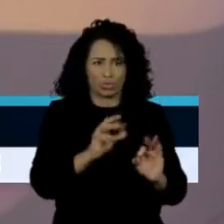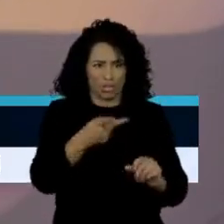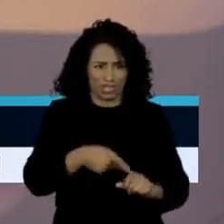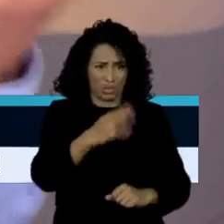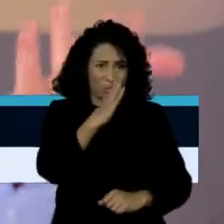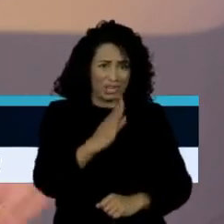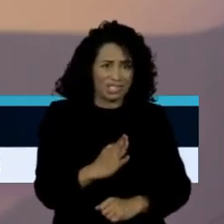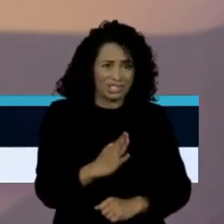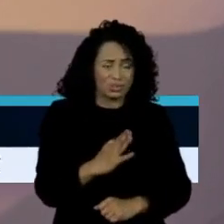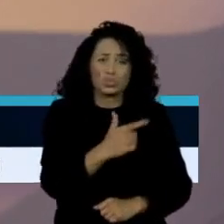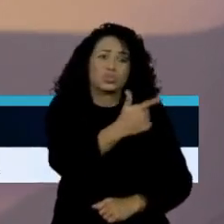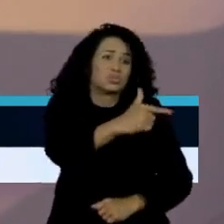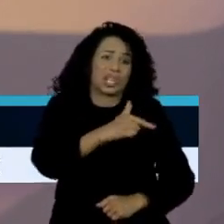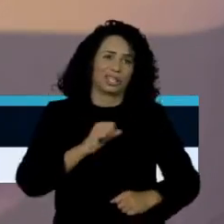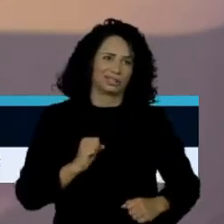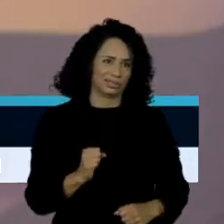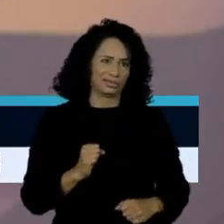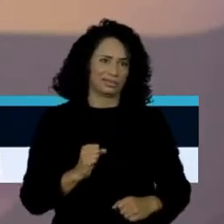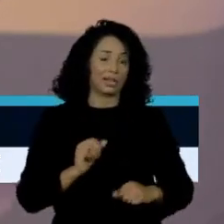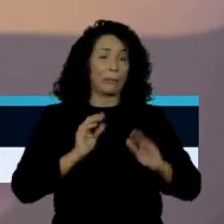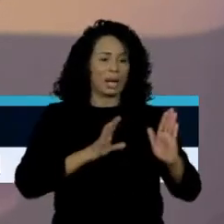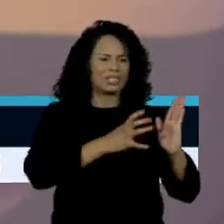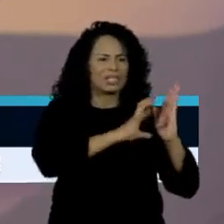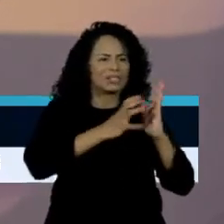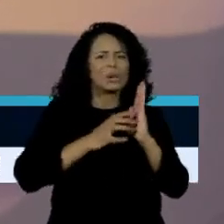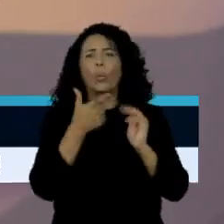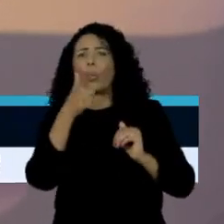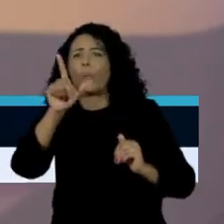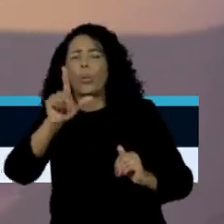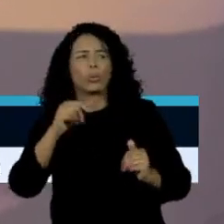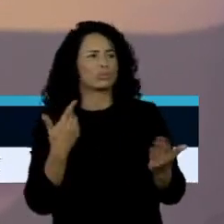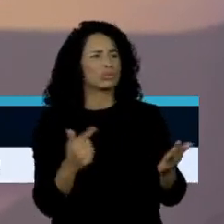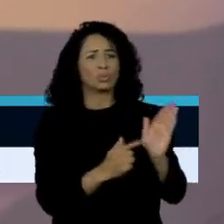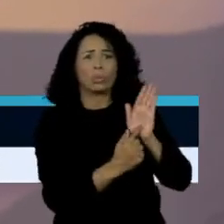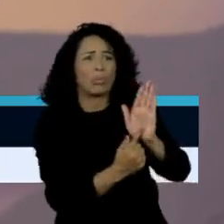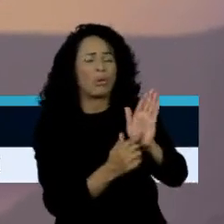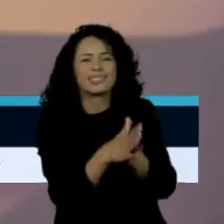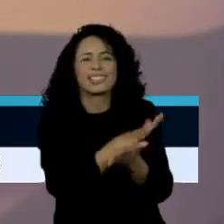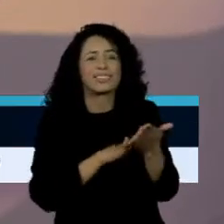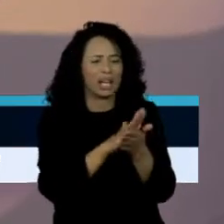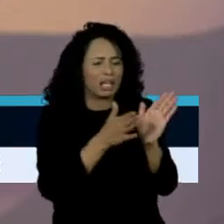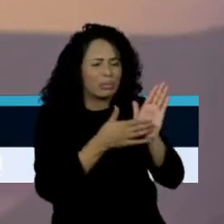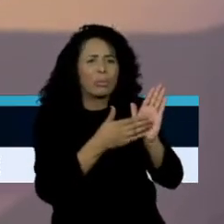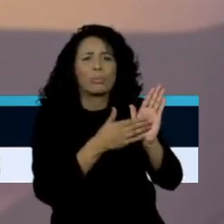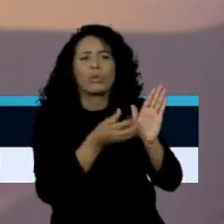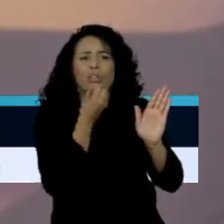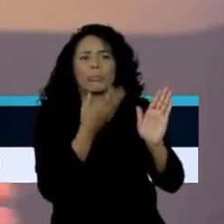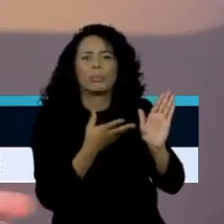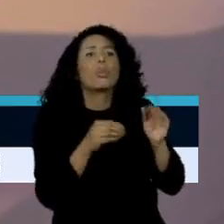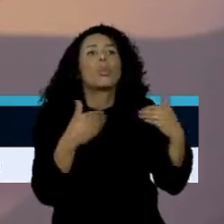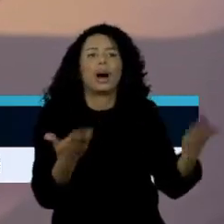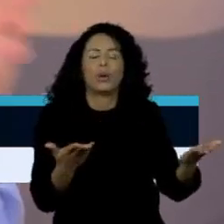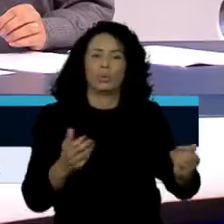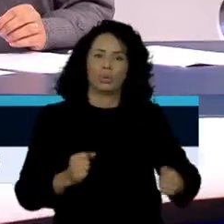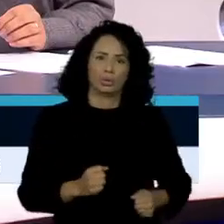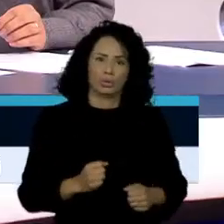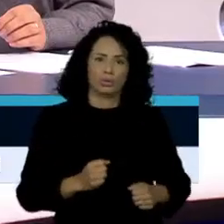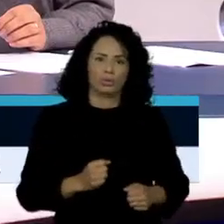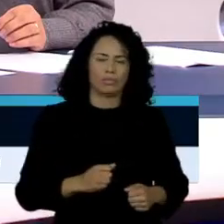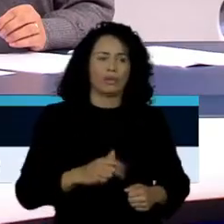via ou quarta via não se manifesta também ou seja o que a gente vai ver é uma eleição